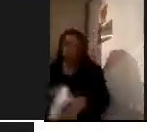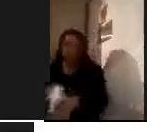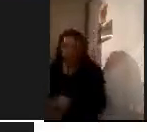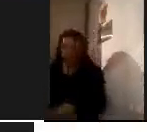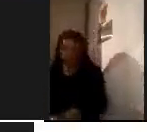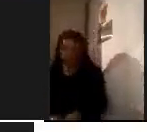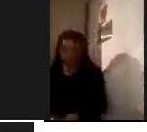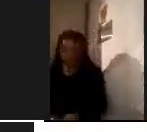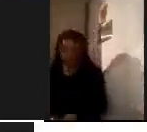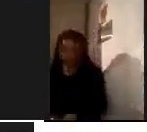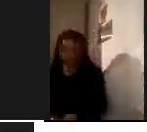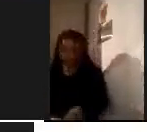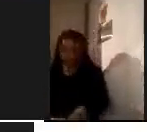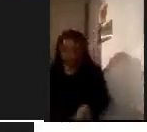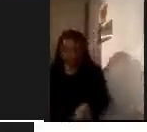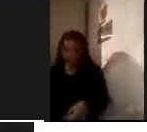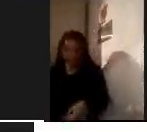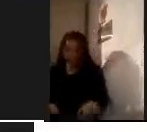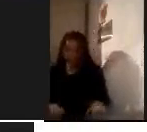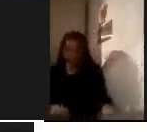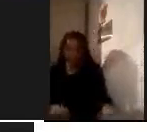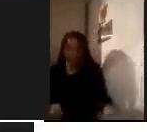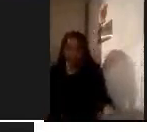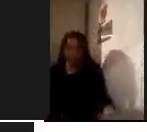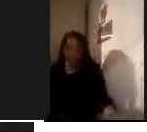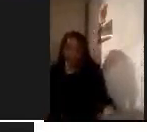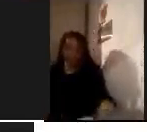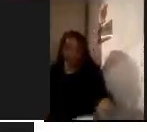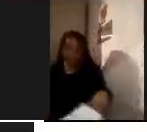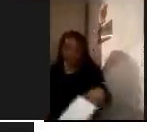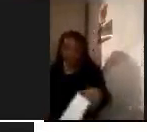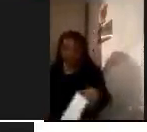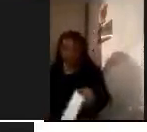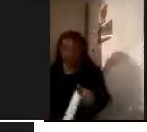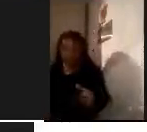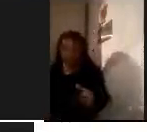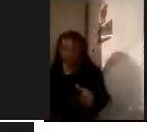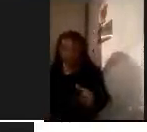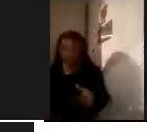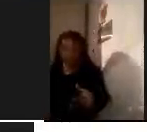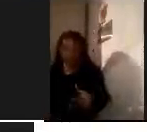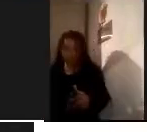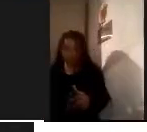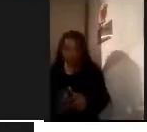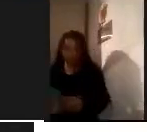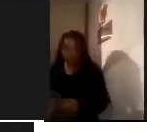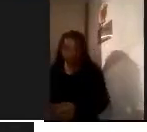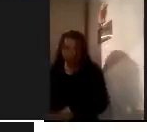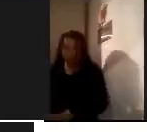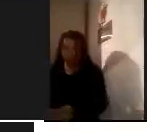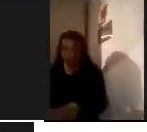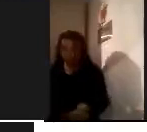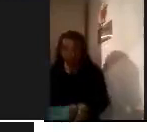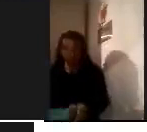e nem no RN prematuro. A gente sempre faz a ordenha manual, porque só o calor da mão já é o suficiente